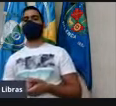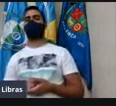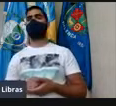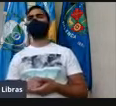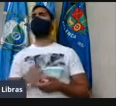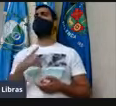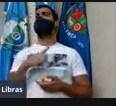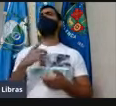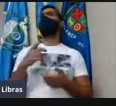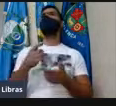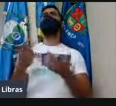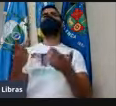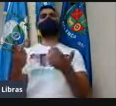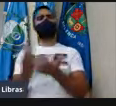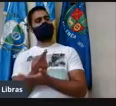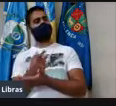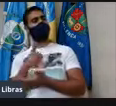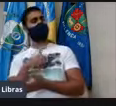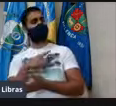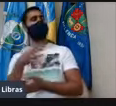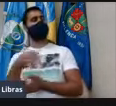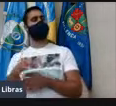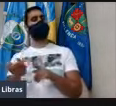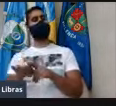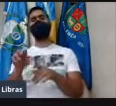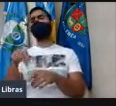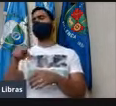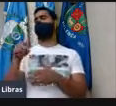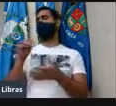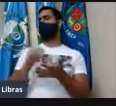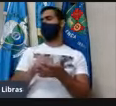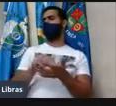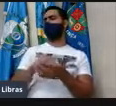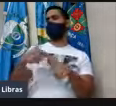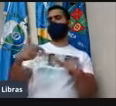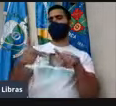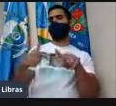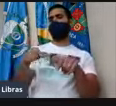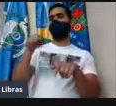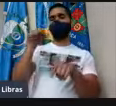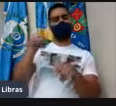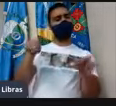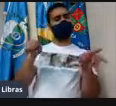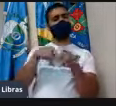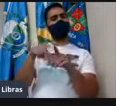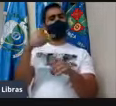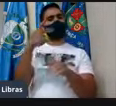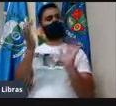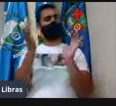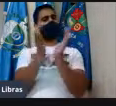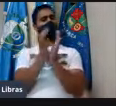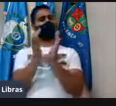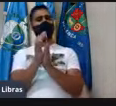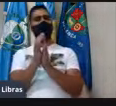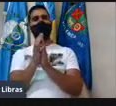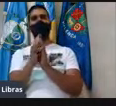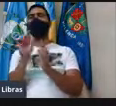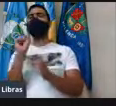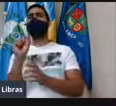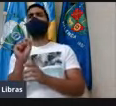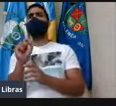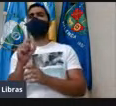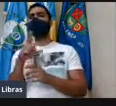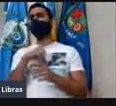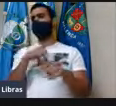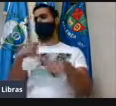e acertos, mas nunca omissão e falta de trabalho. Então, Mara, eu quero estender para você, para todos os seus funcionários, pela coragem em ter